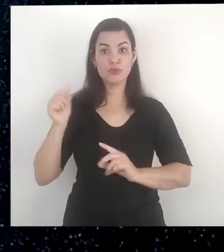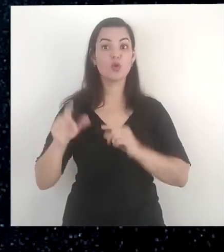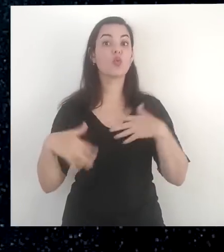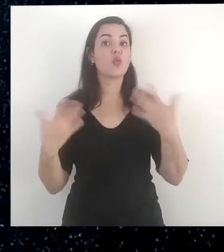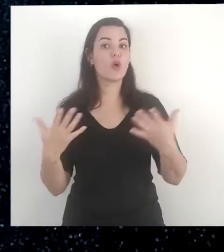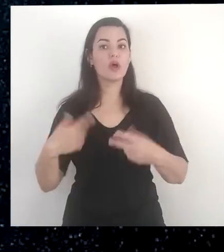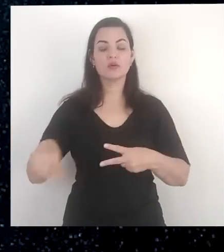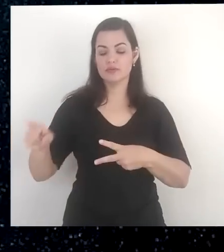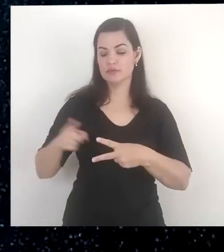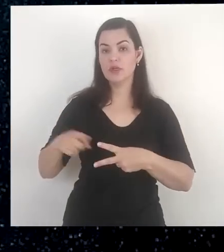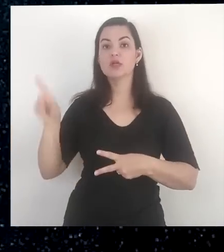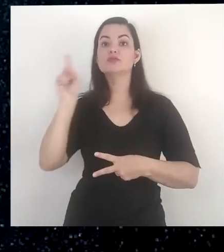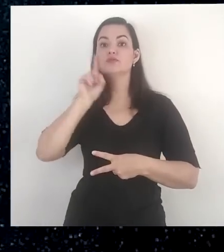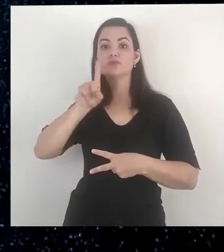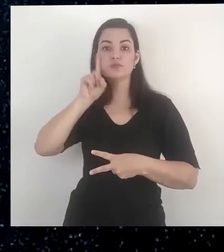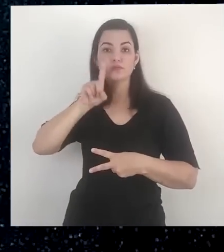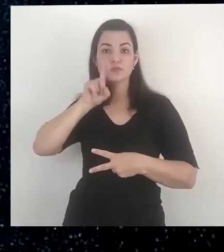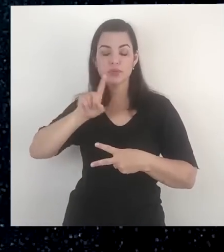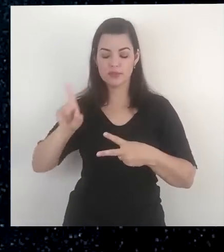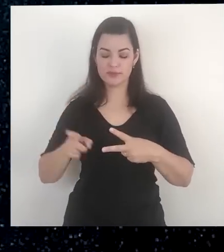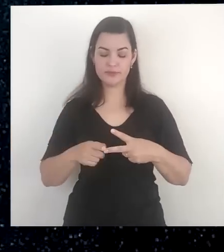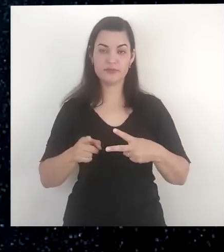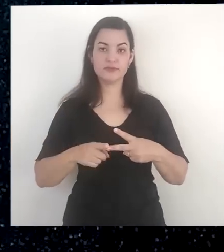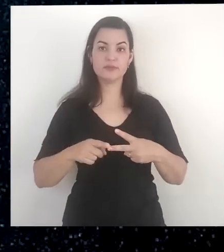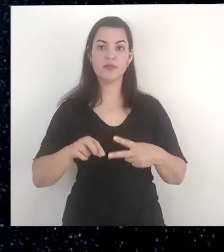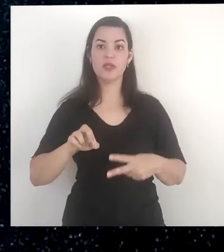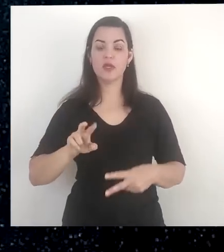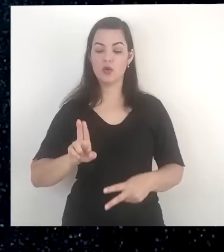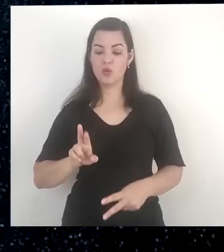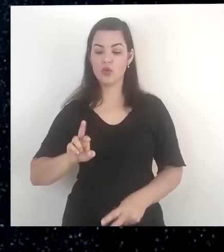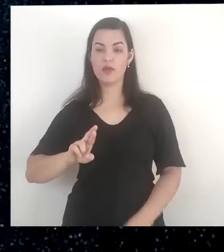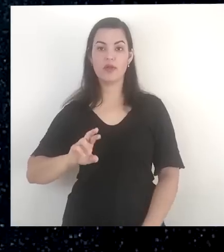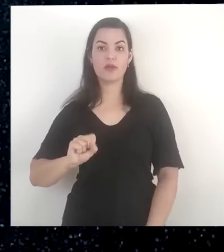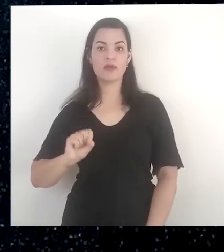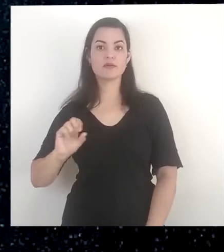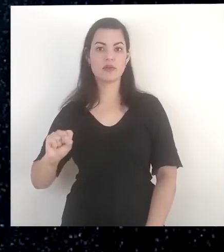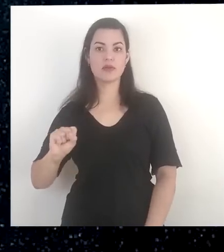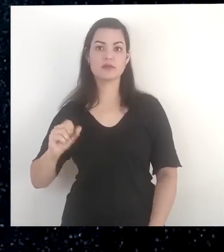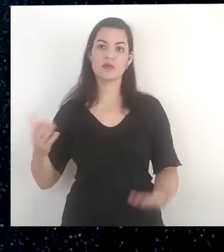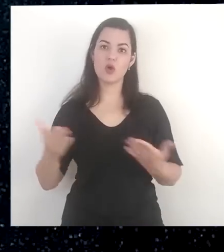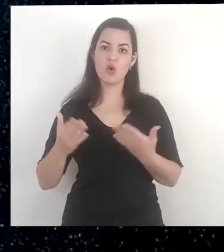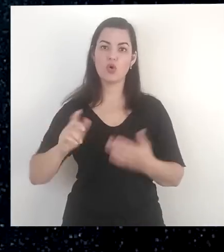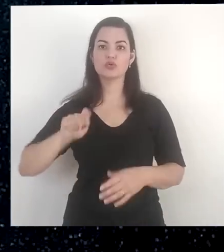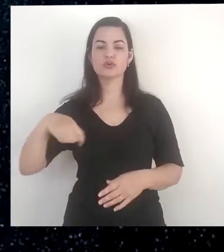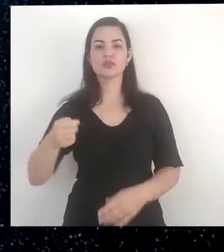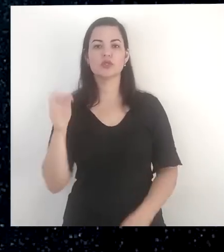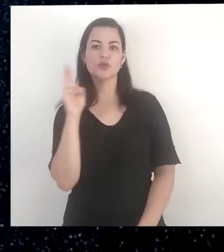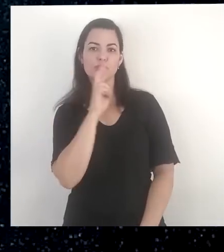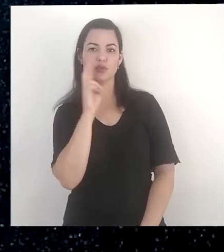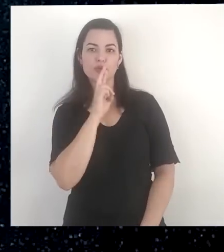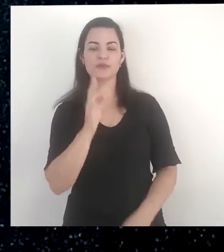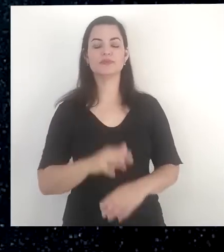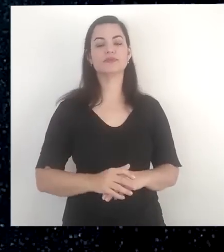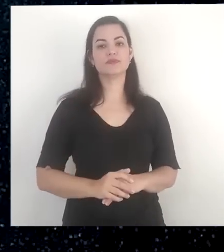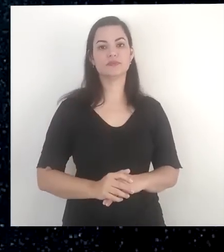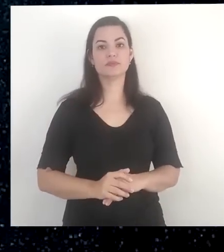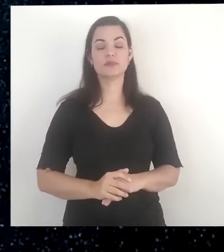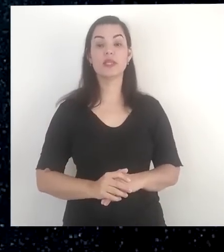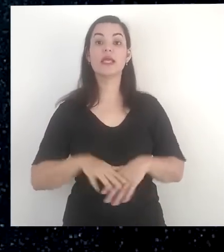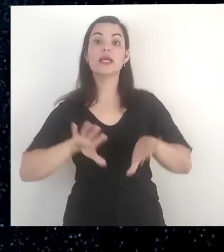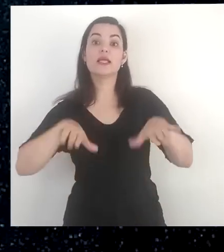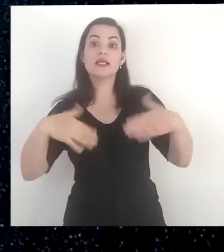foram os Estados Unidos e a União Soviética. Isso fez com que outros